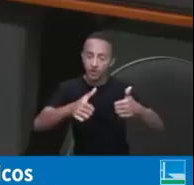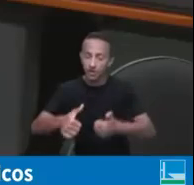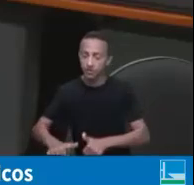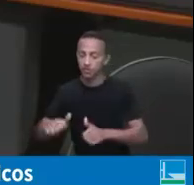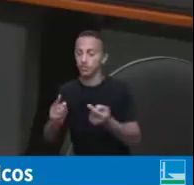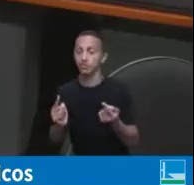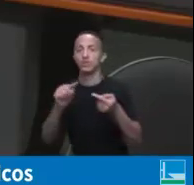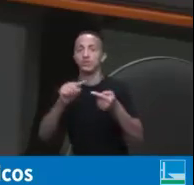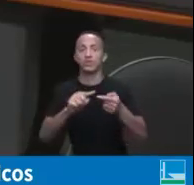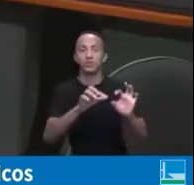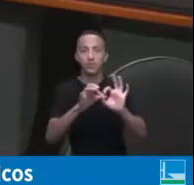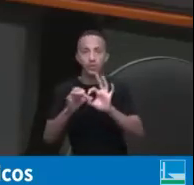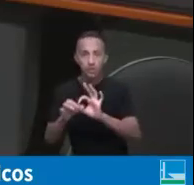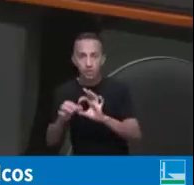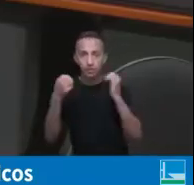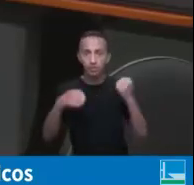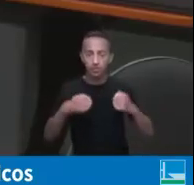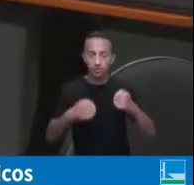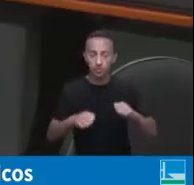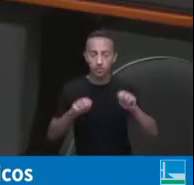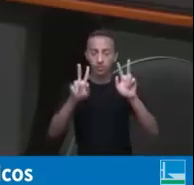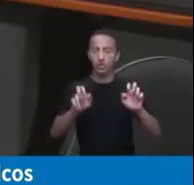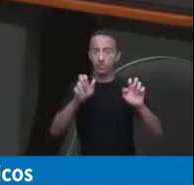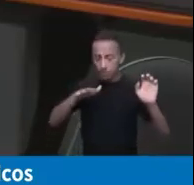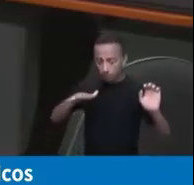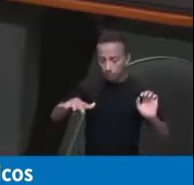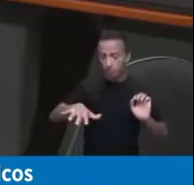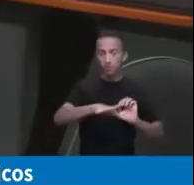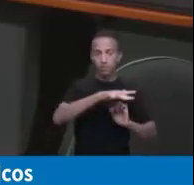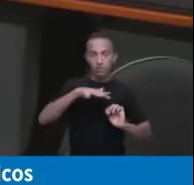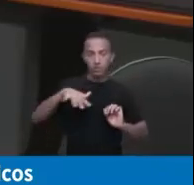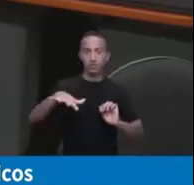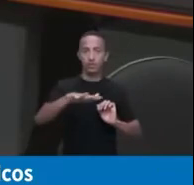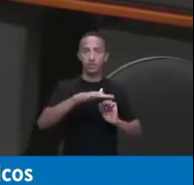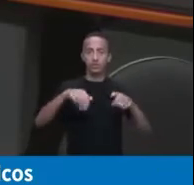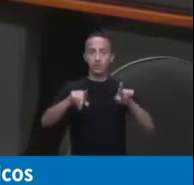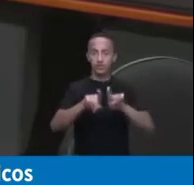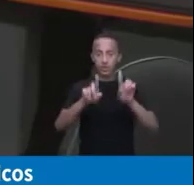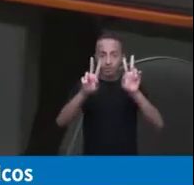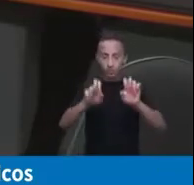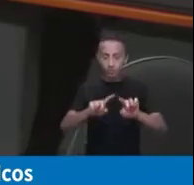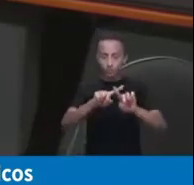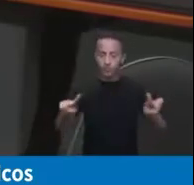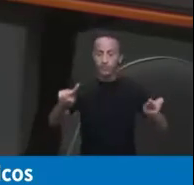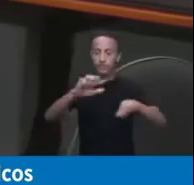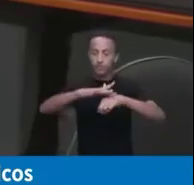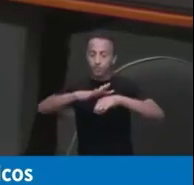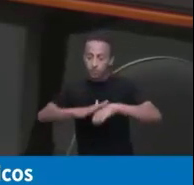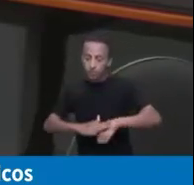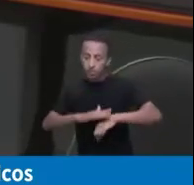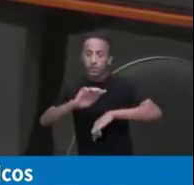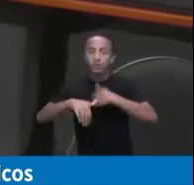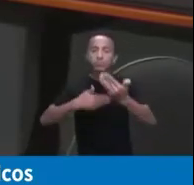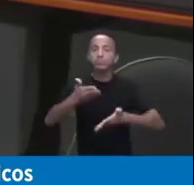O instrumento deve conversar com os fatores ambientais, com a doença, com seus sintomas, com sua evolução, com suas